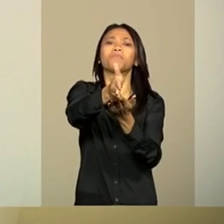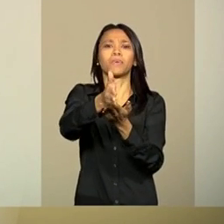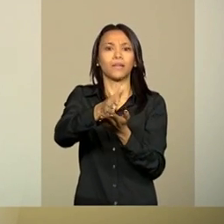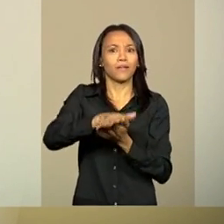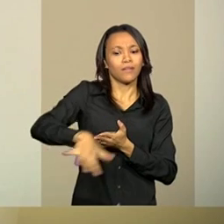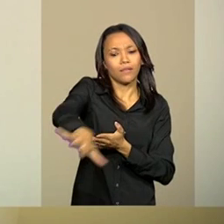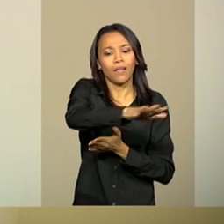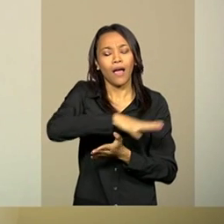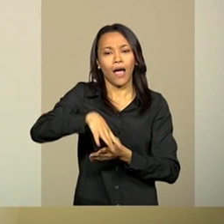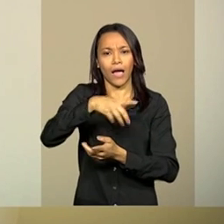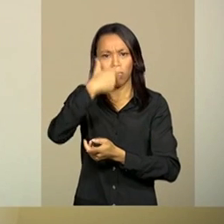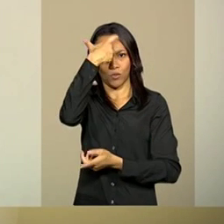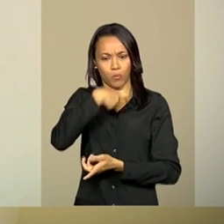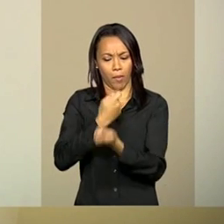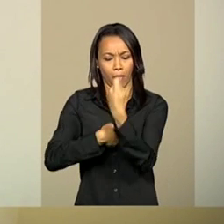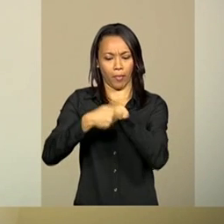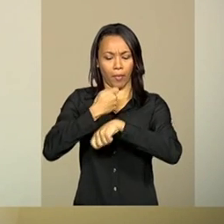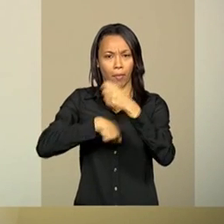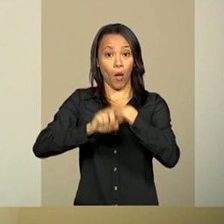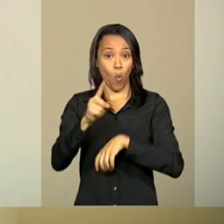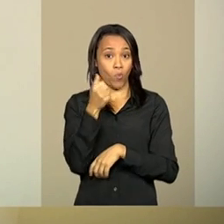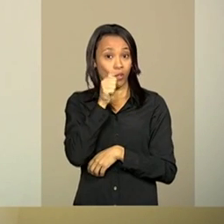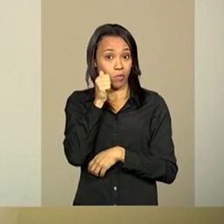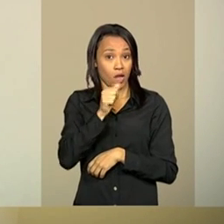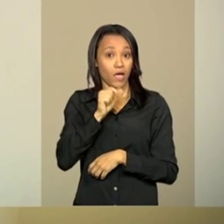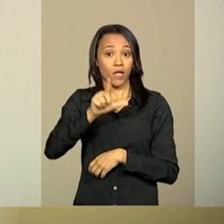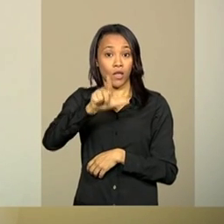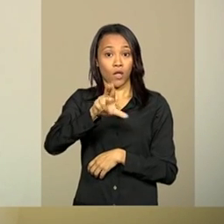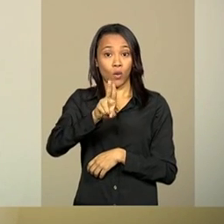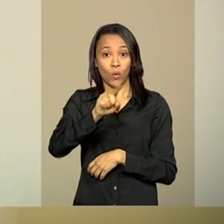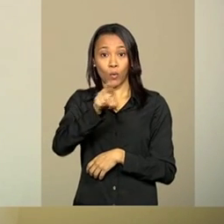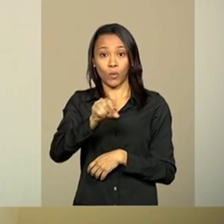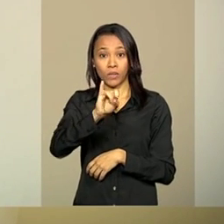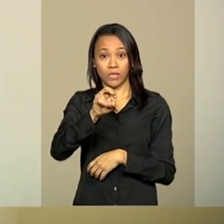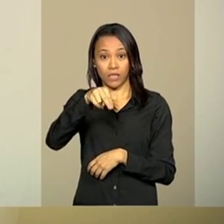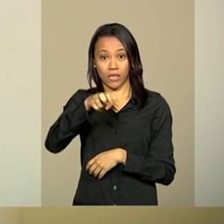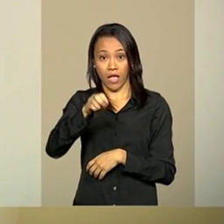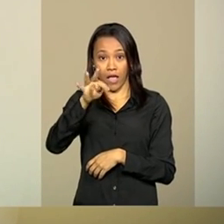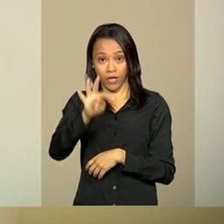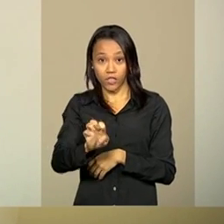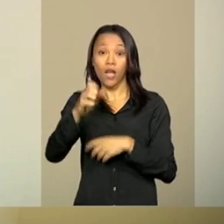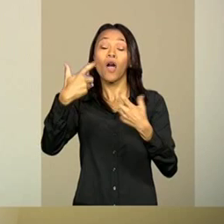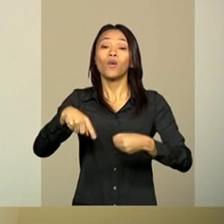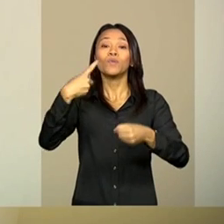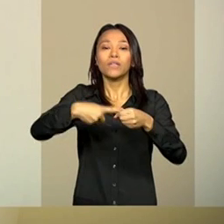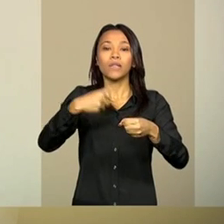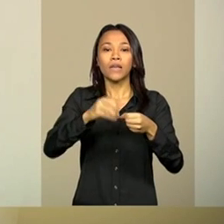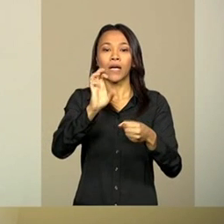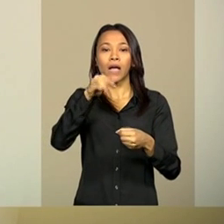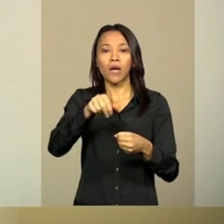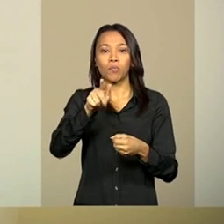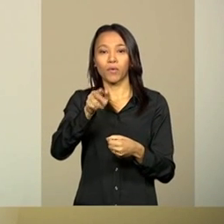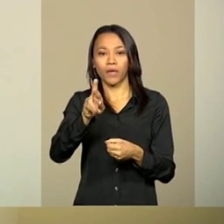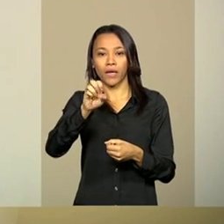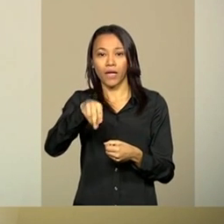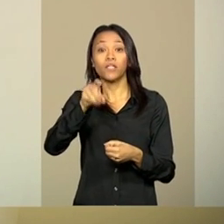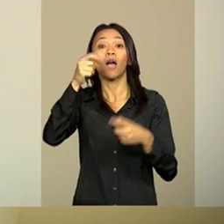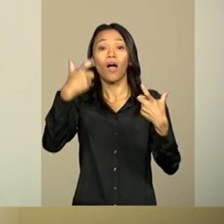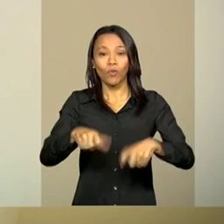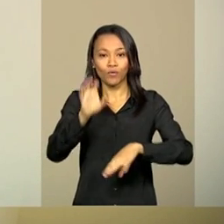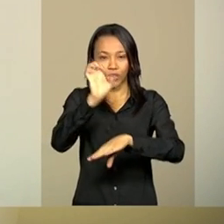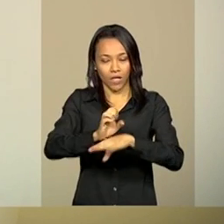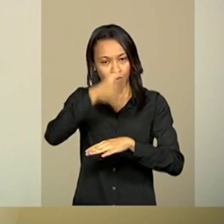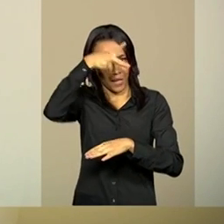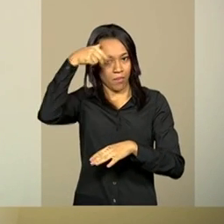uma dessas mulheres é a lucinete da silveira lá de campo grande no mato grosso do sul a lucinete